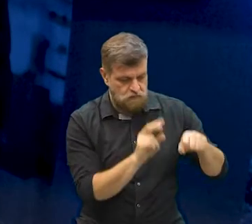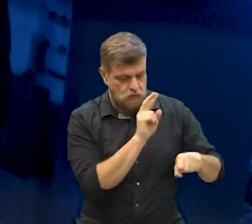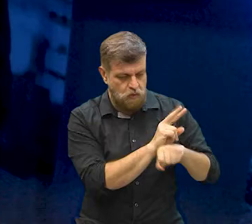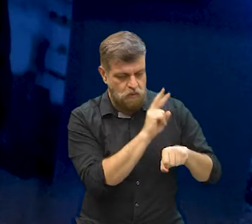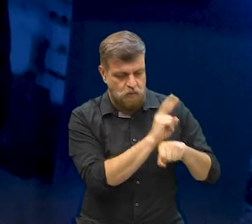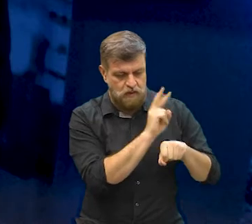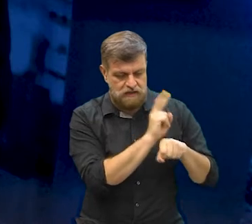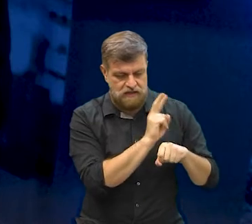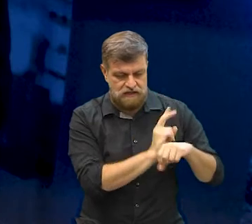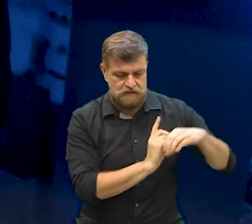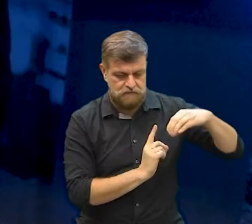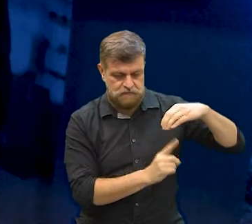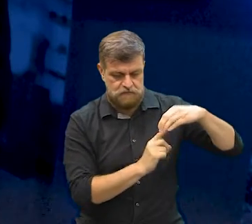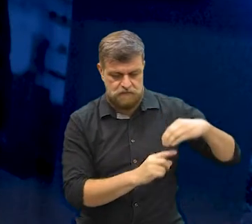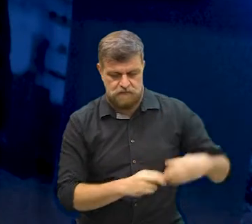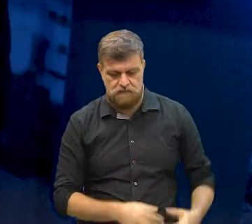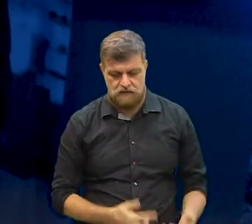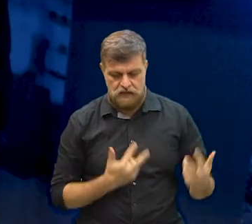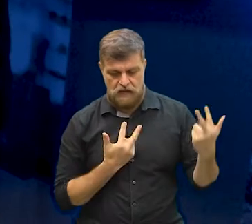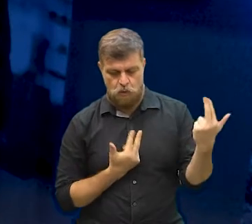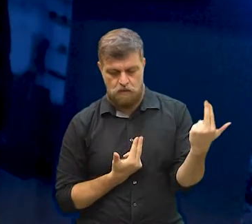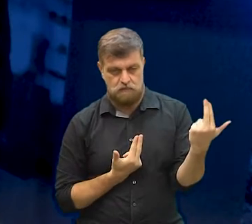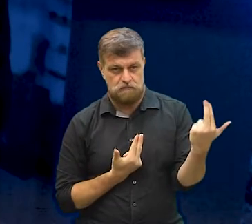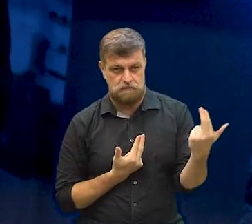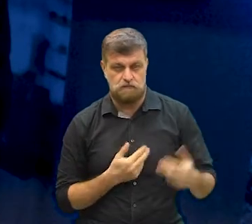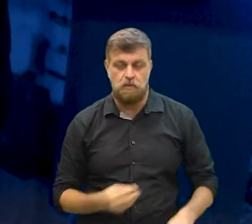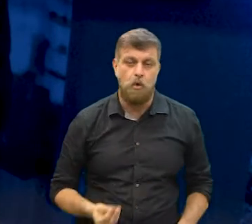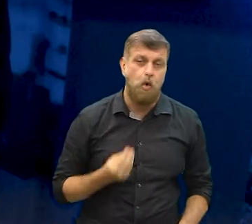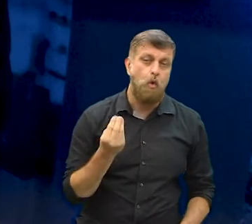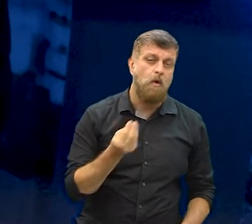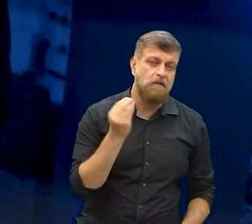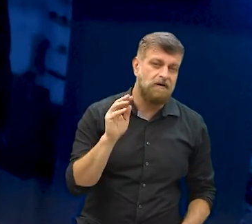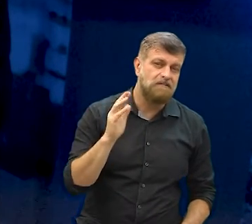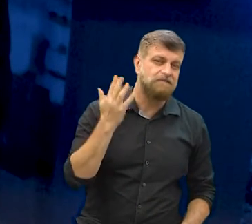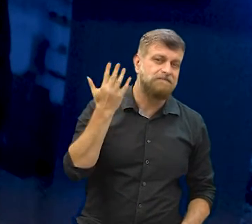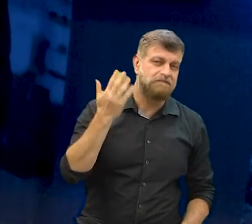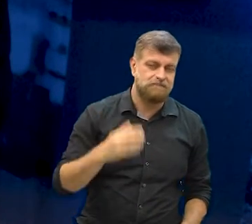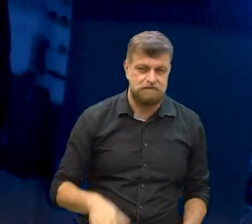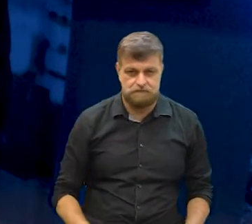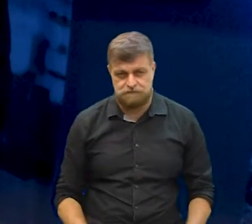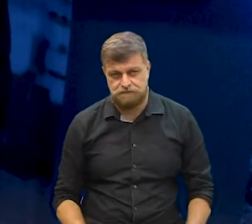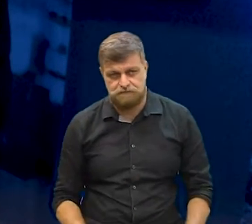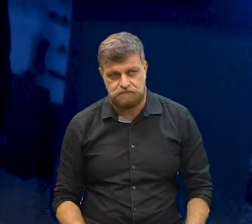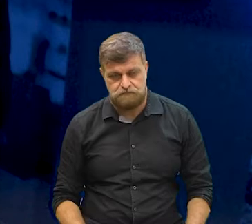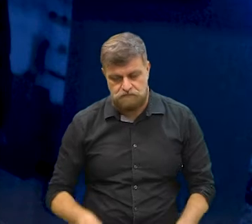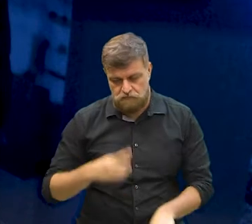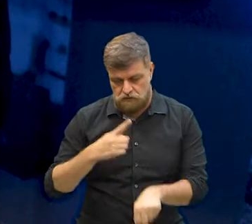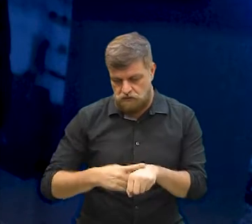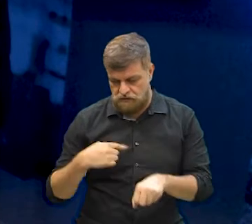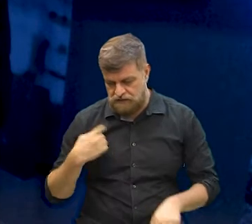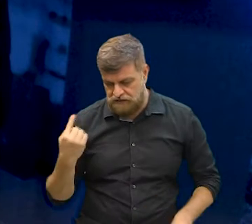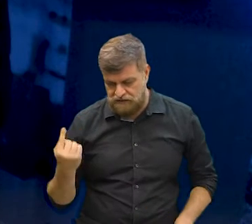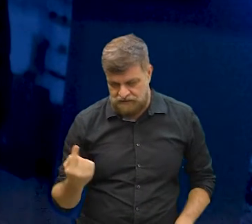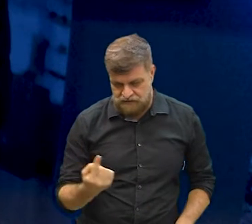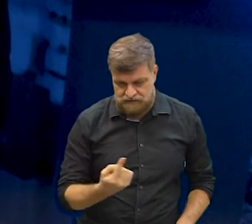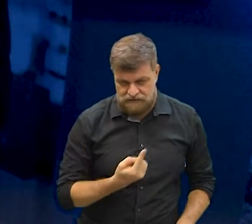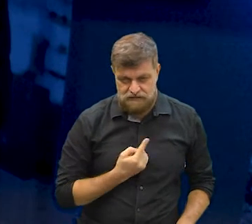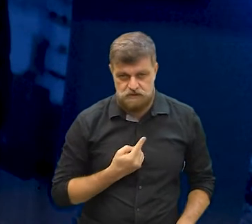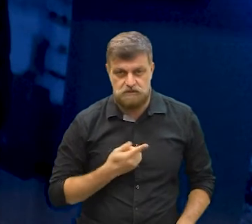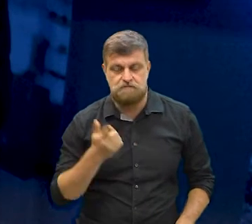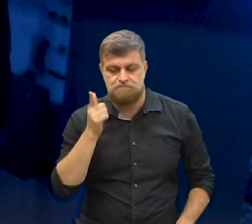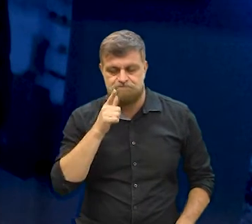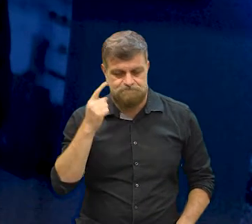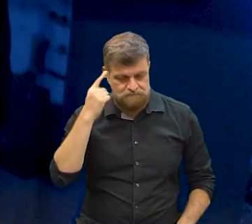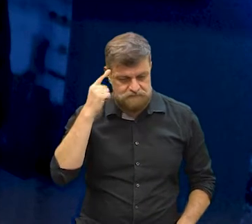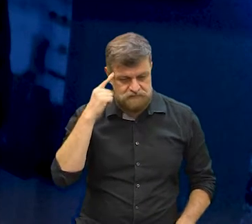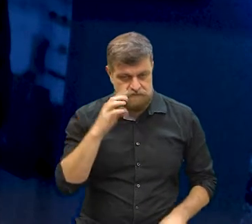vão cuidar desse negócio, ou seja, o franqueado. Como foi isso? A partir do momento que a gente formatou para